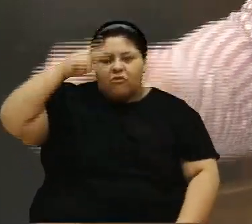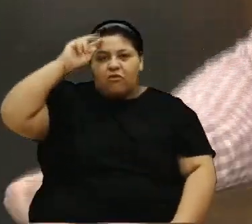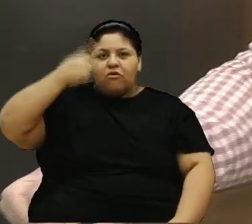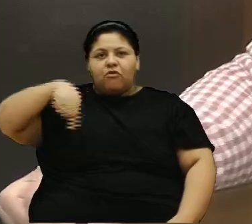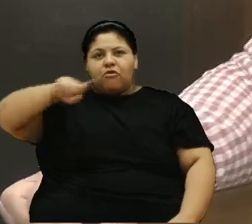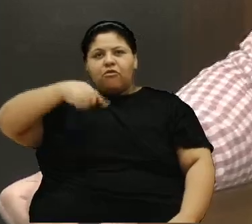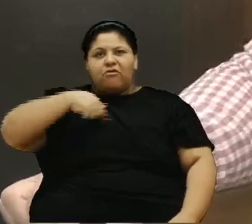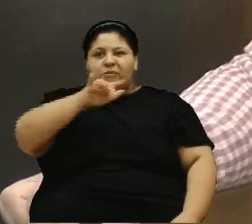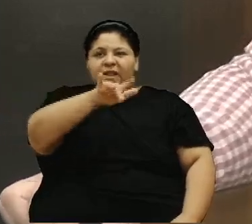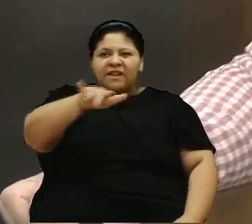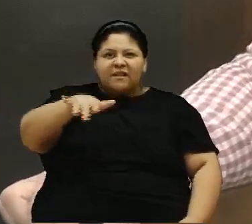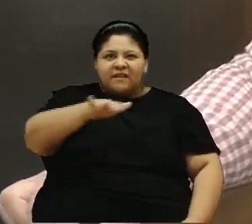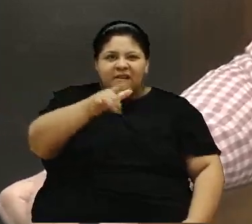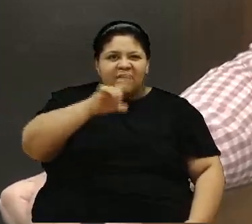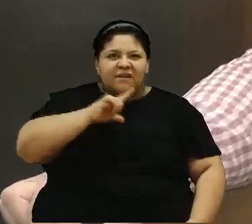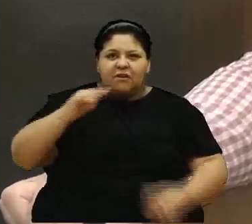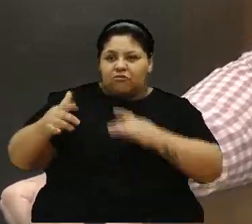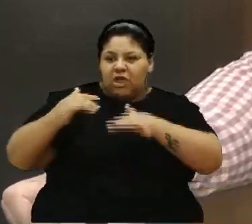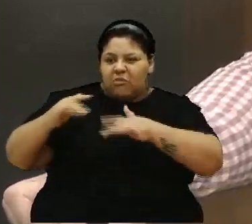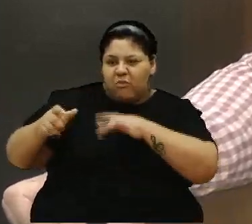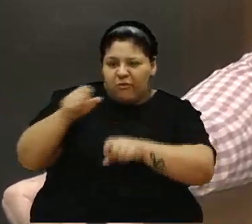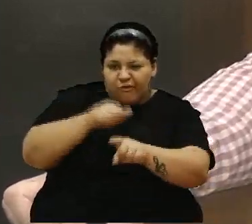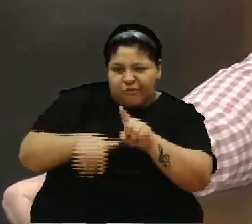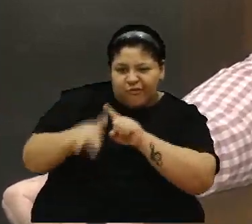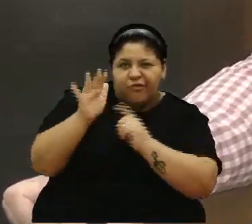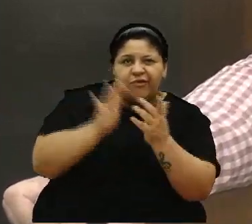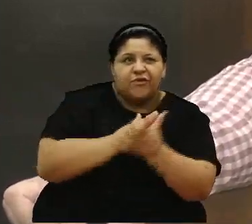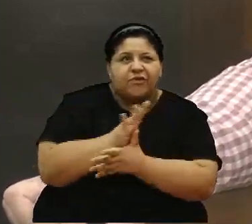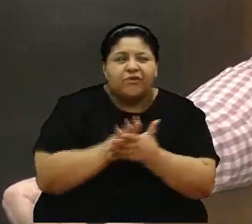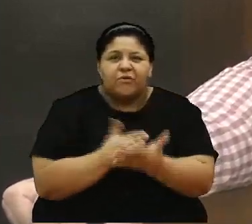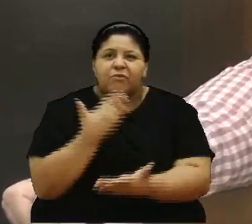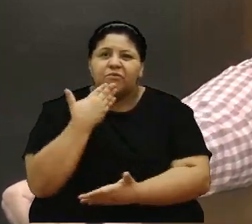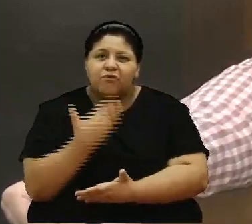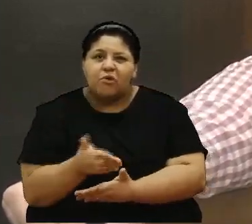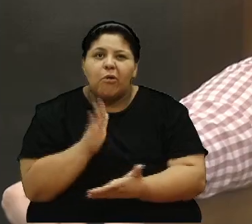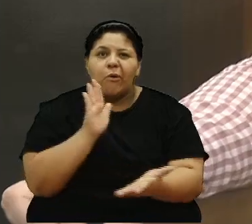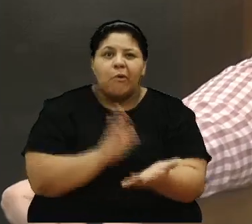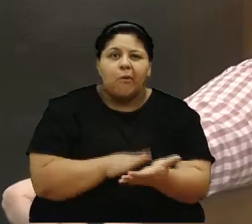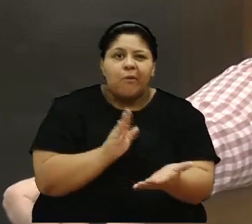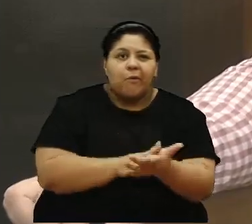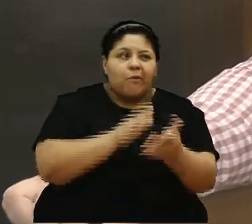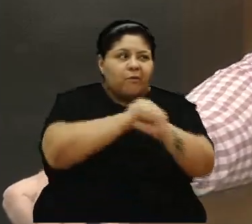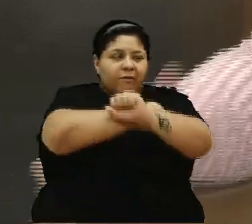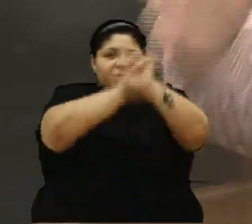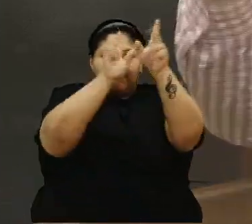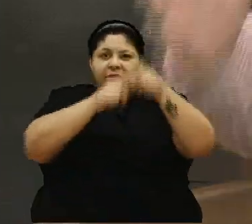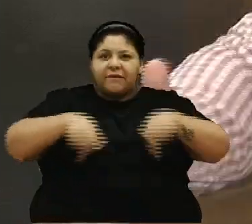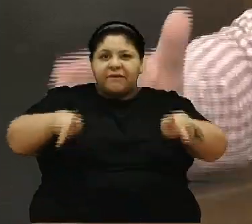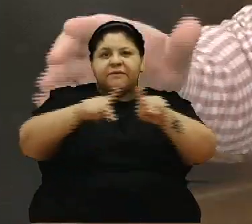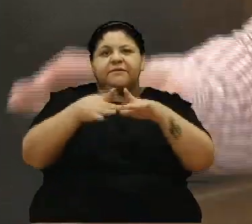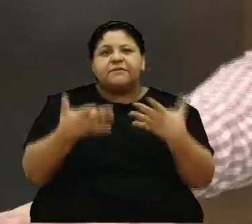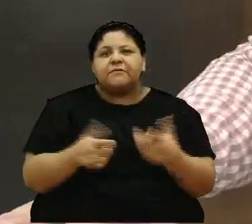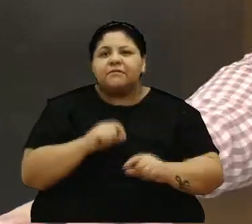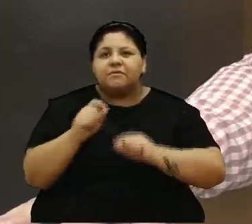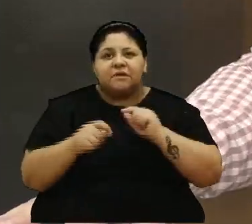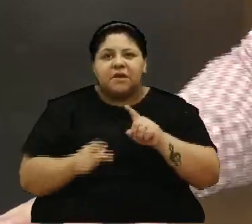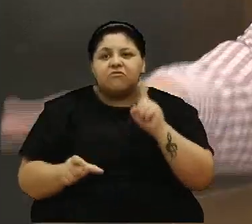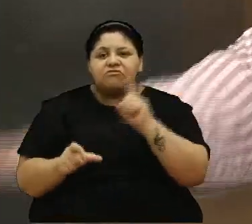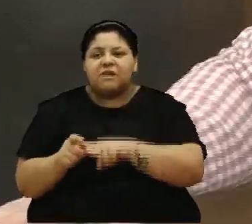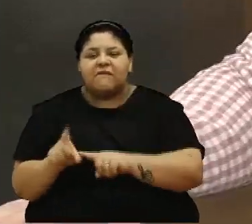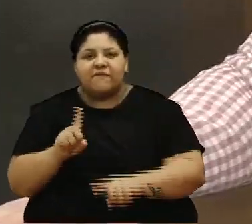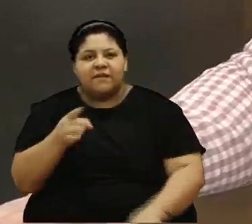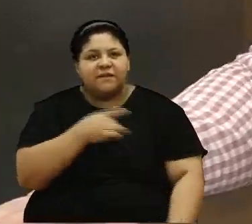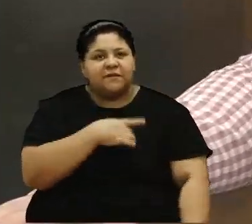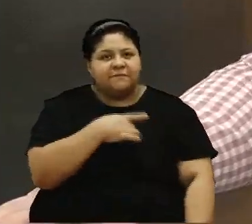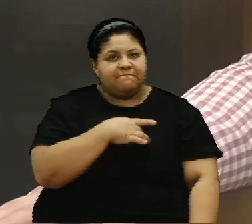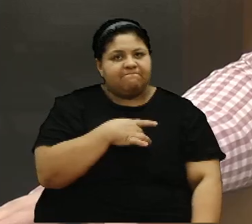são manipuláveis, não tem movimento social nenhum reivindicando, cobrando esclarecimento com relação a isso. Então, quem não deve, não teme. E se